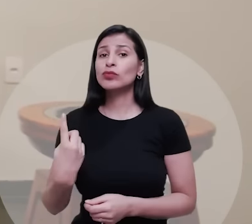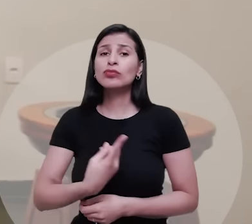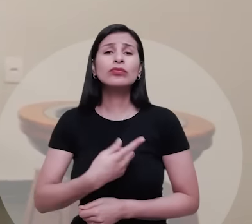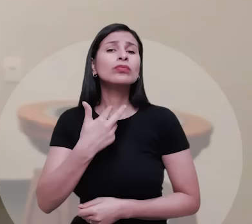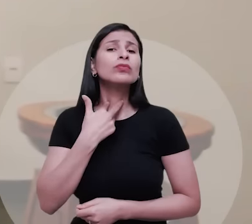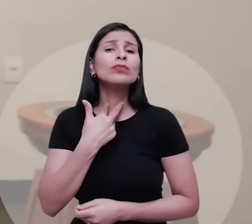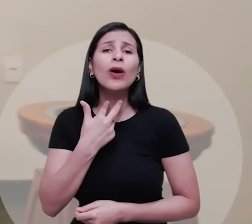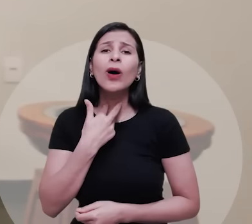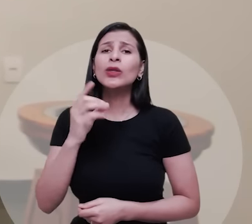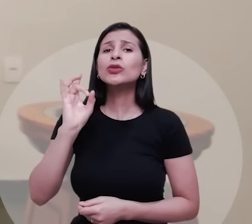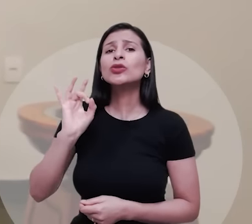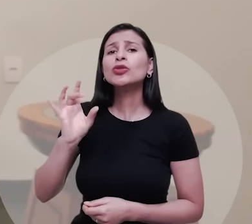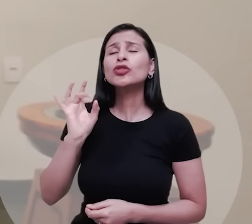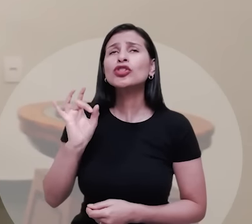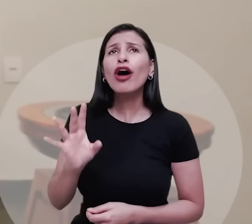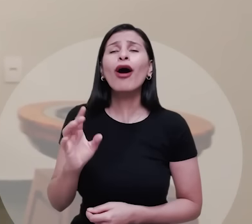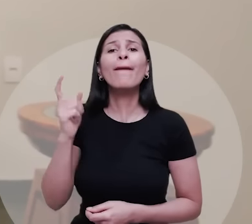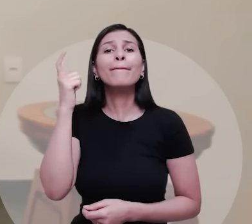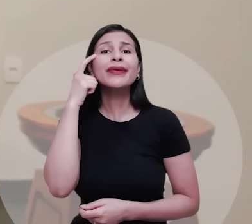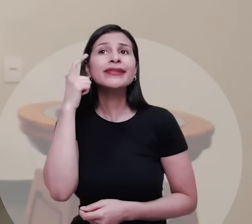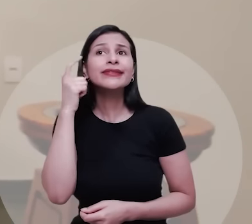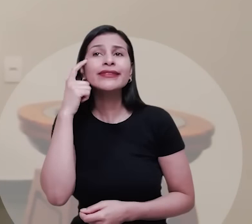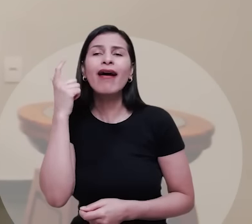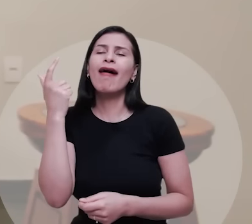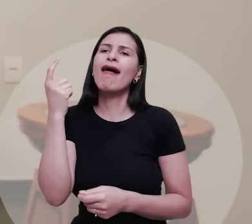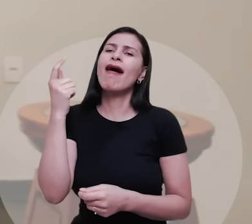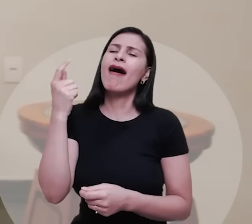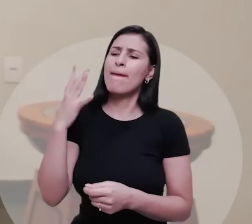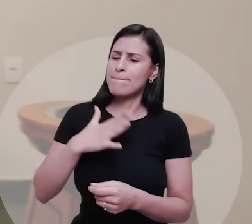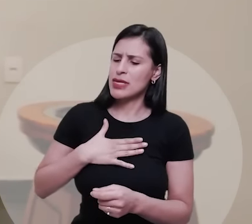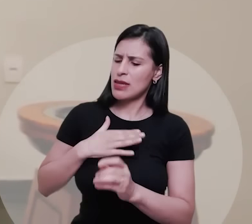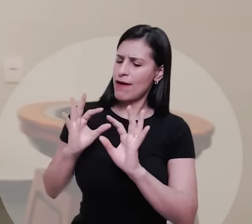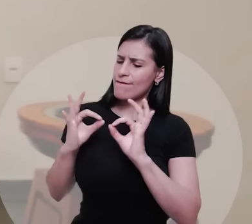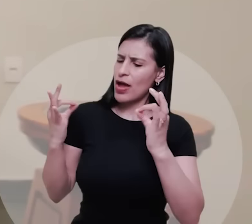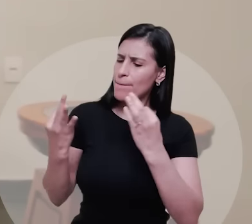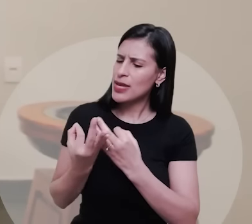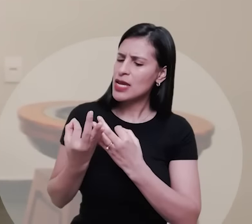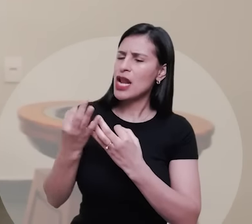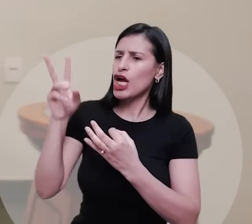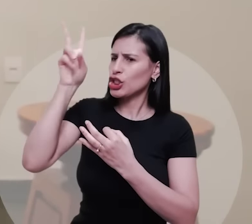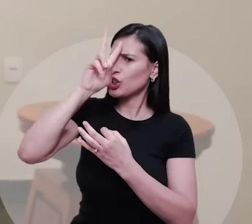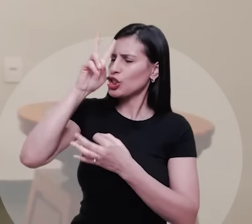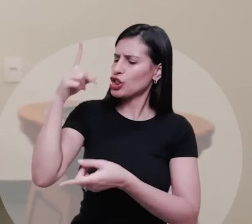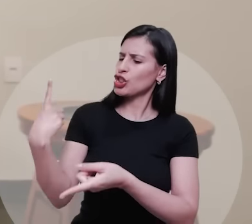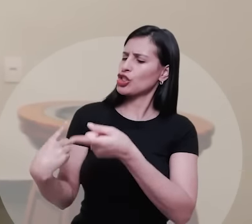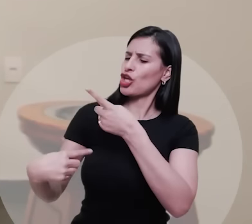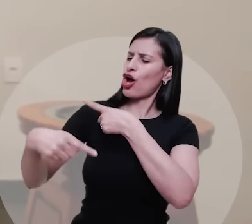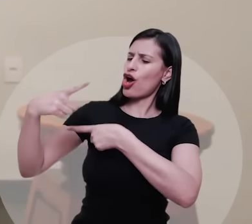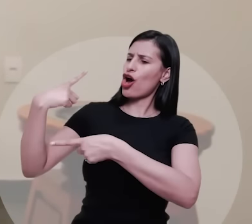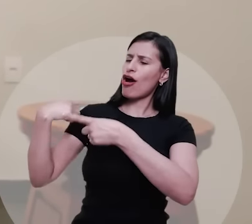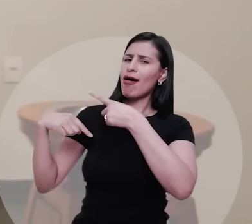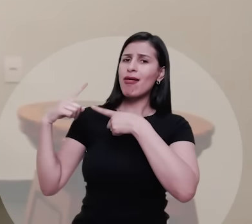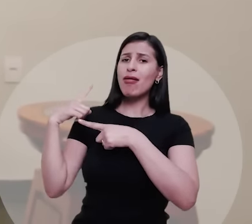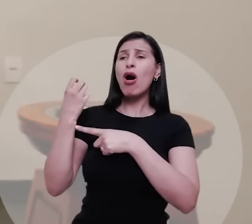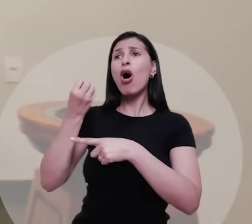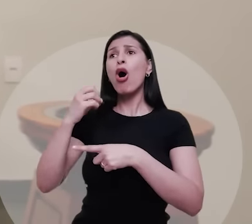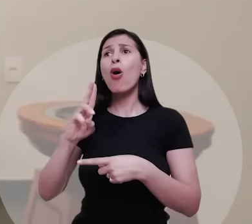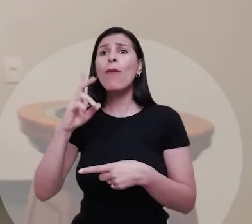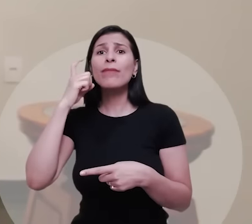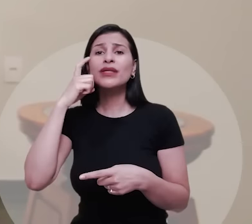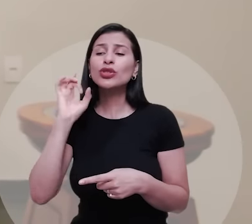história dos nossos familiares, dos nossos antepassados ou simplesmente na nossa vida cotidiana de